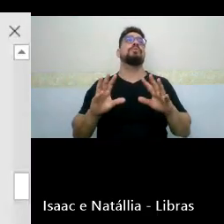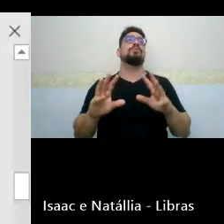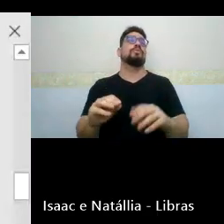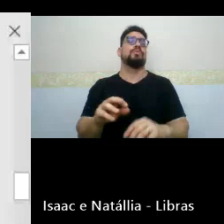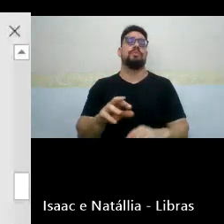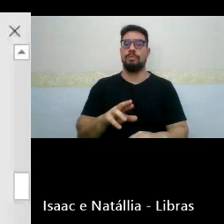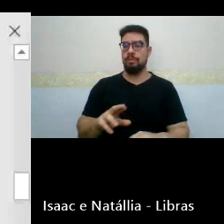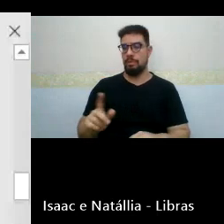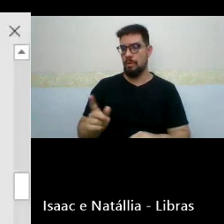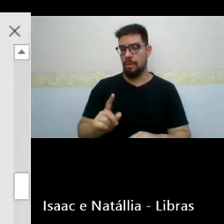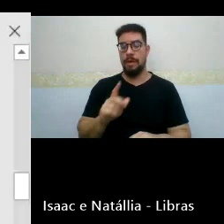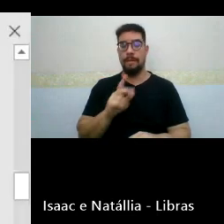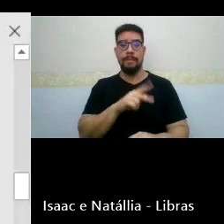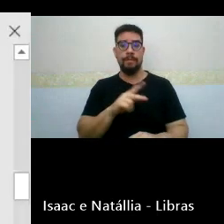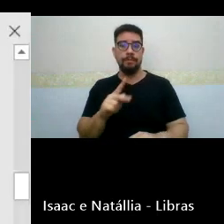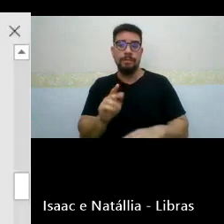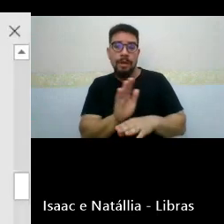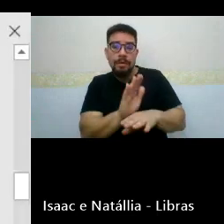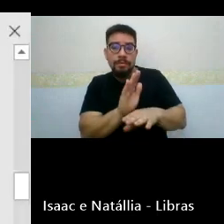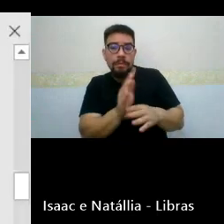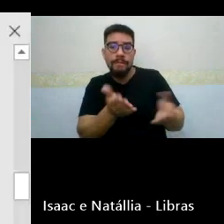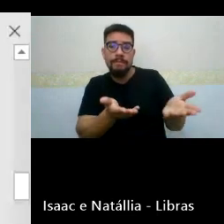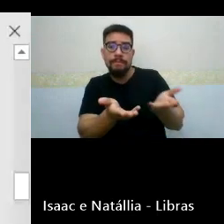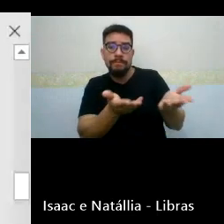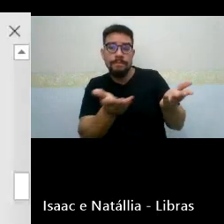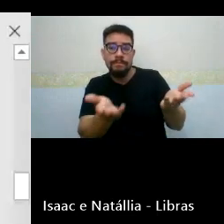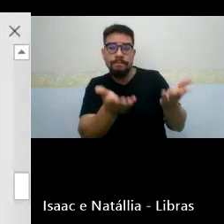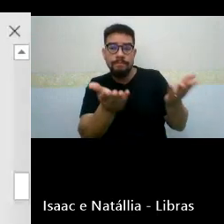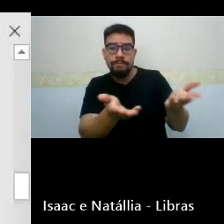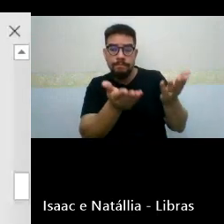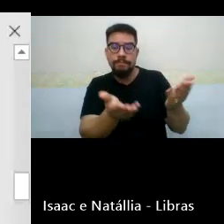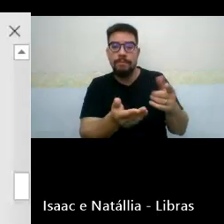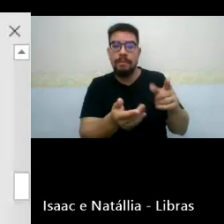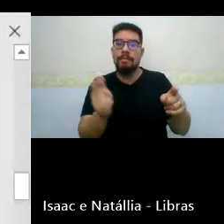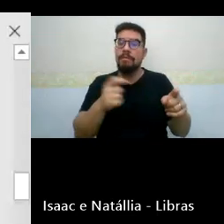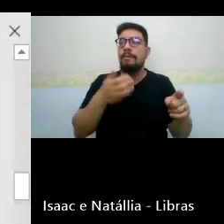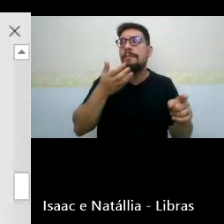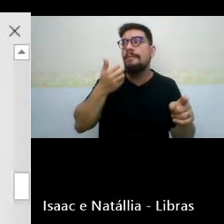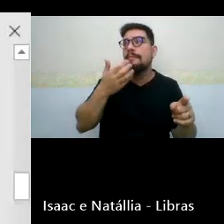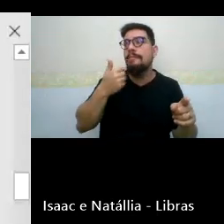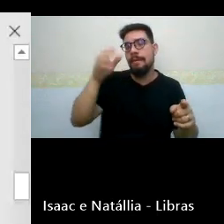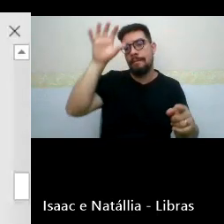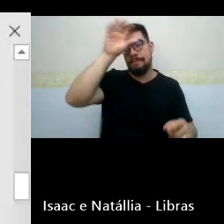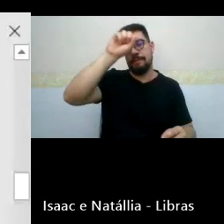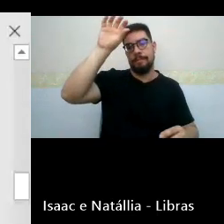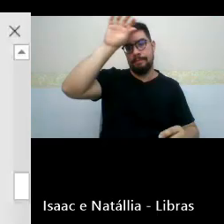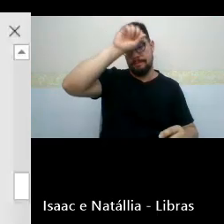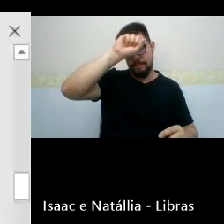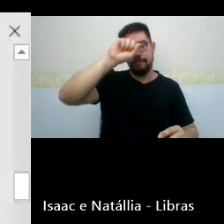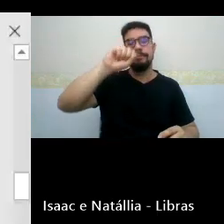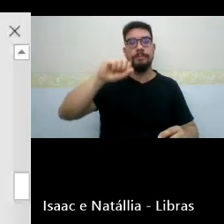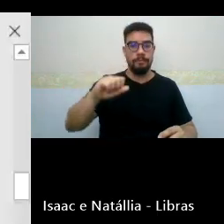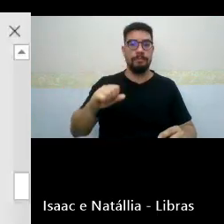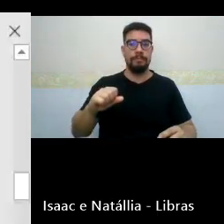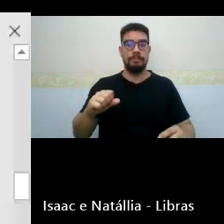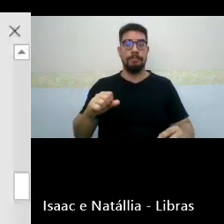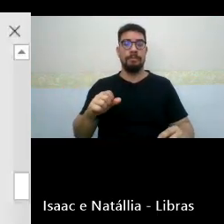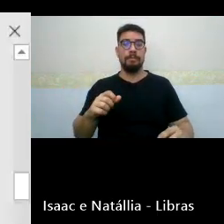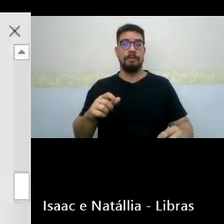facilitadores para o processo de entendimento, de conhecer, de aprender e